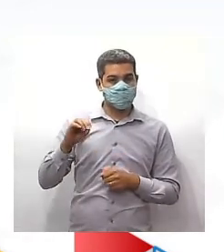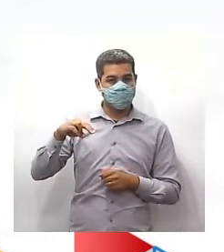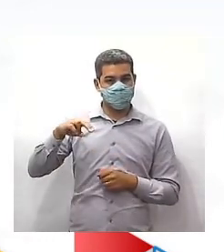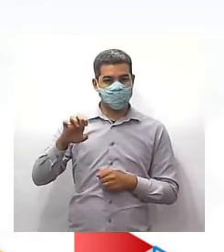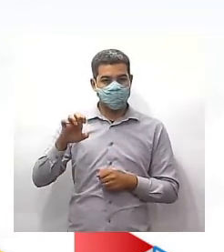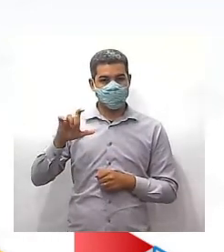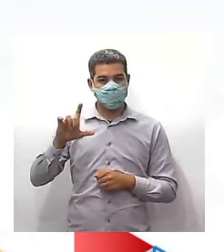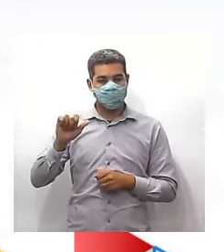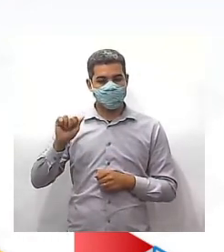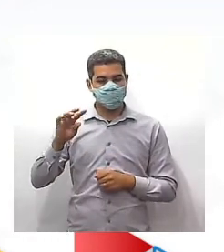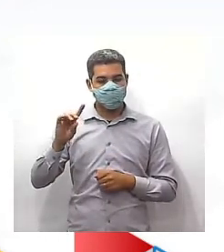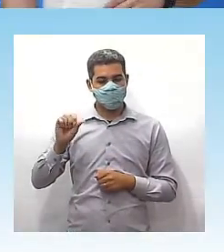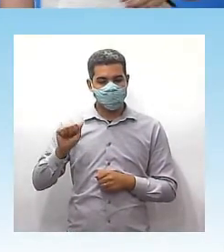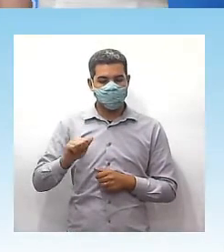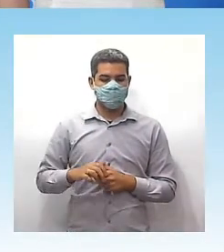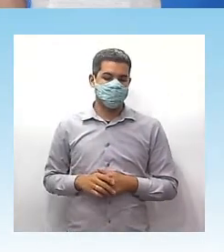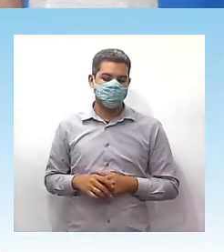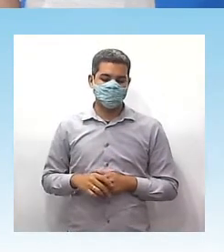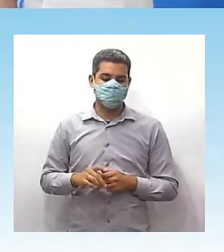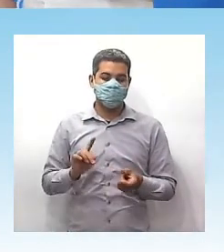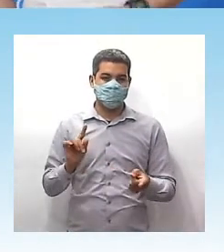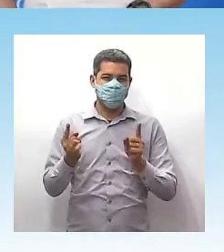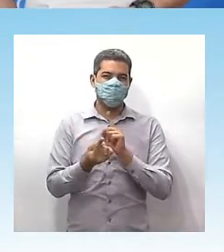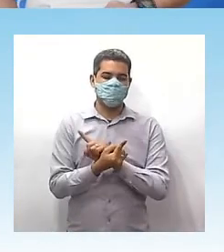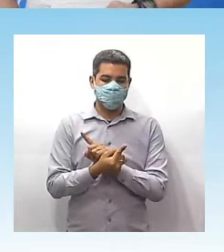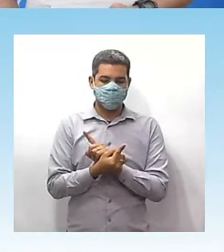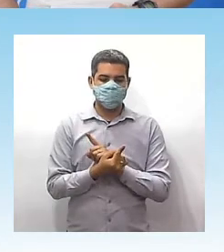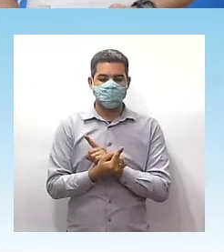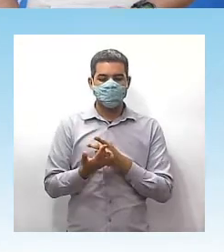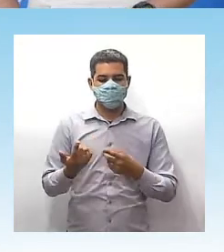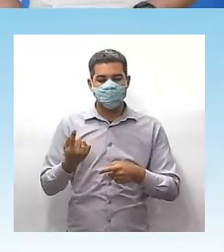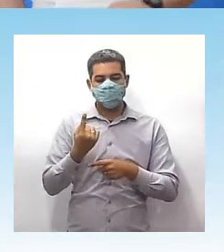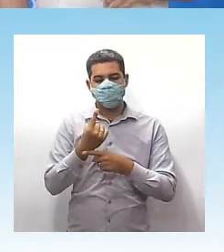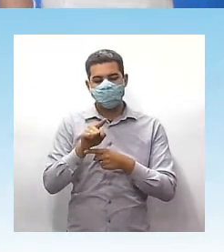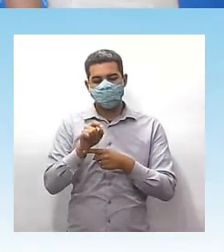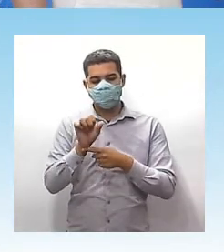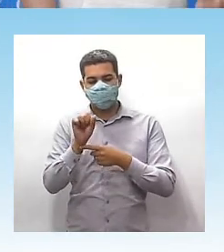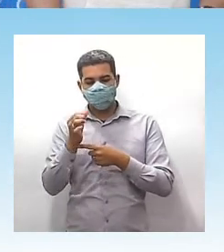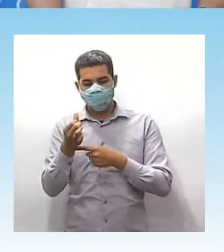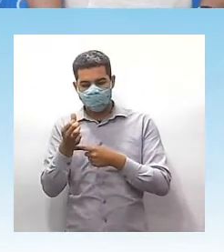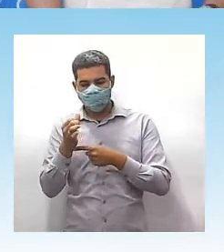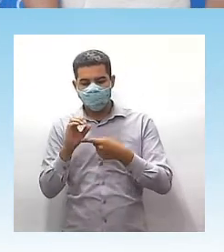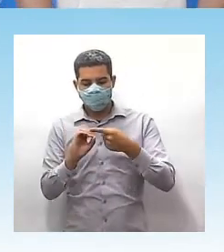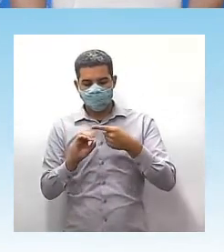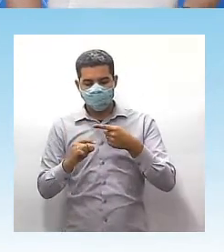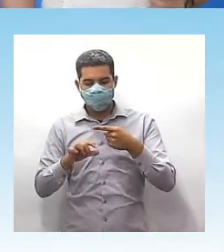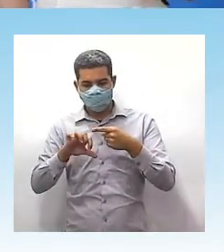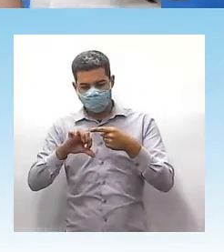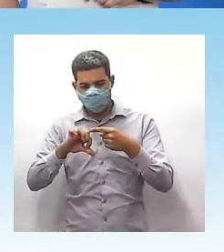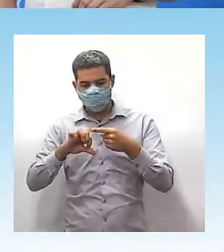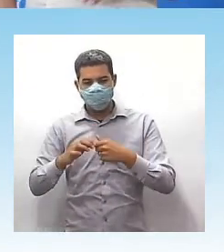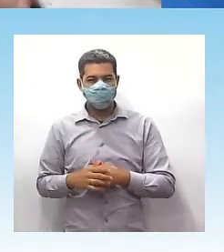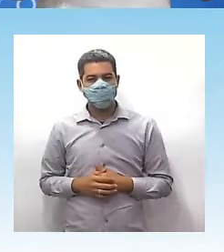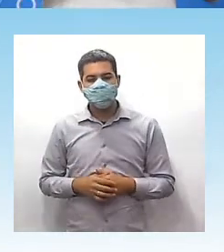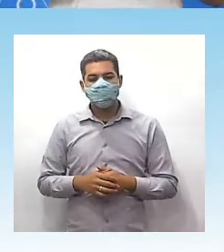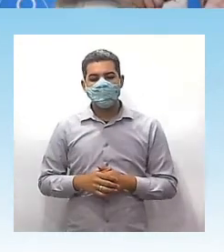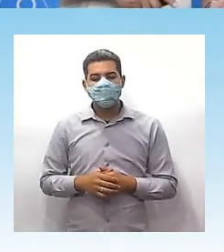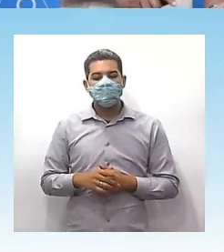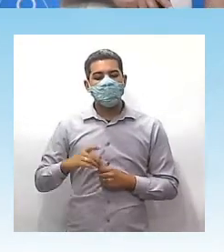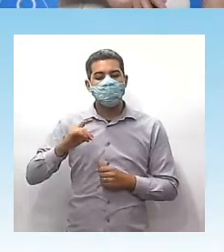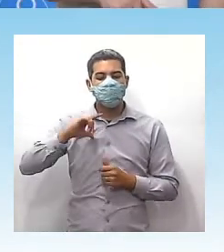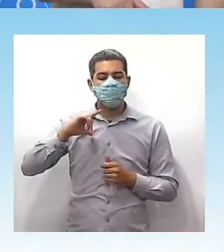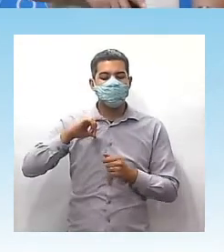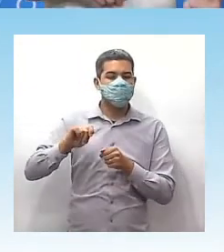esquece, é o contrário agora, tá? Então eu vou dividir 1,86 por 0,9. Se ele pedisse